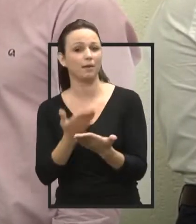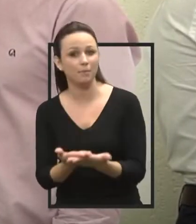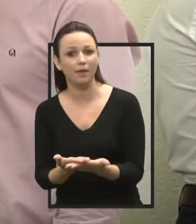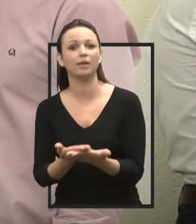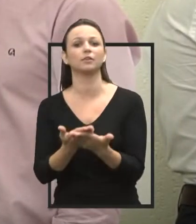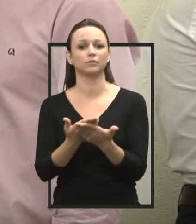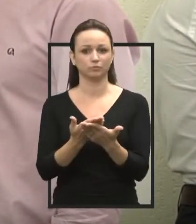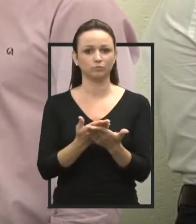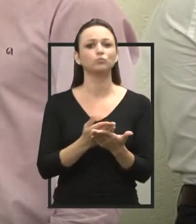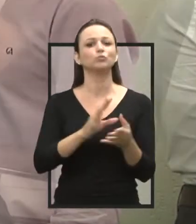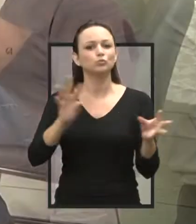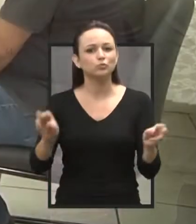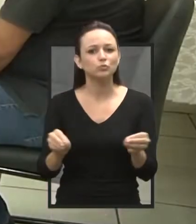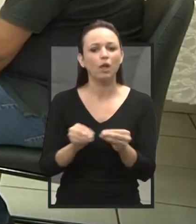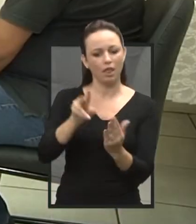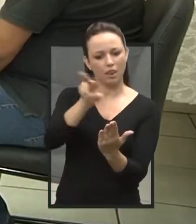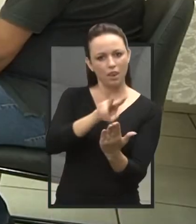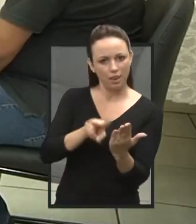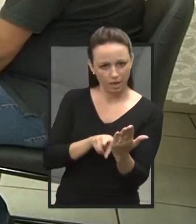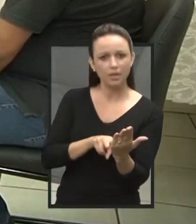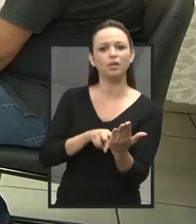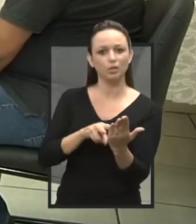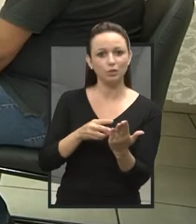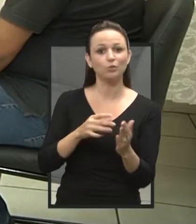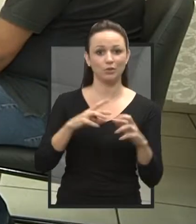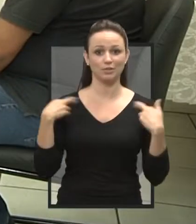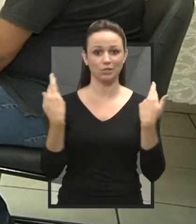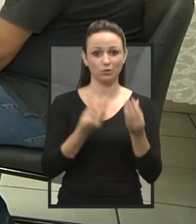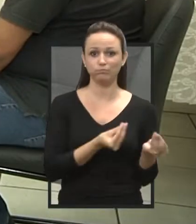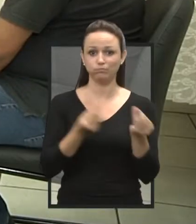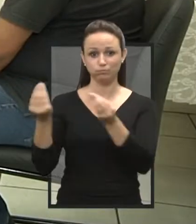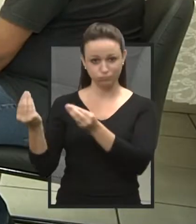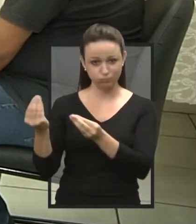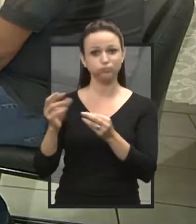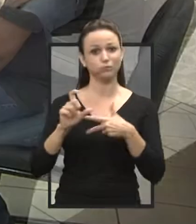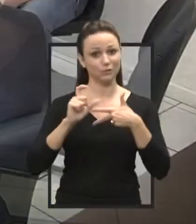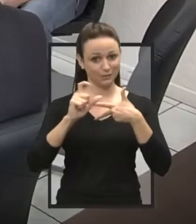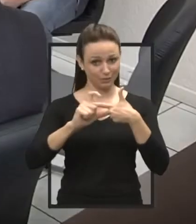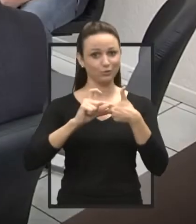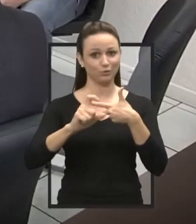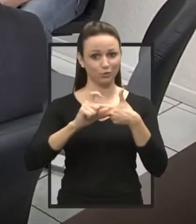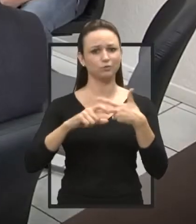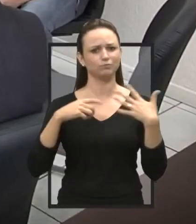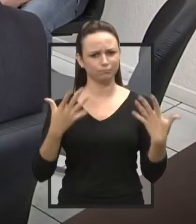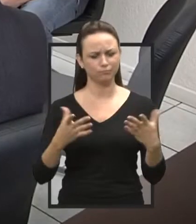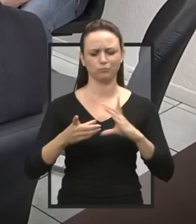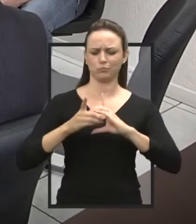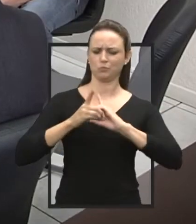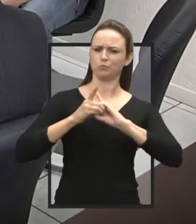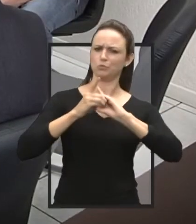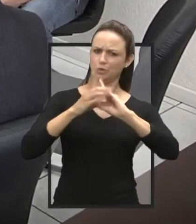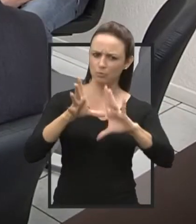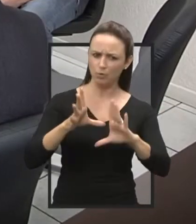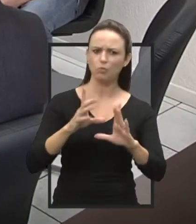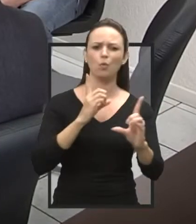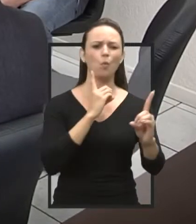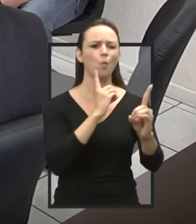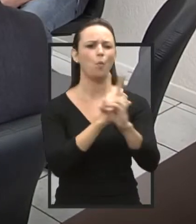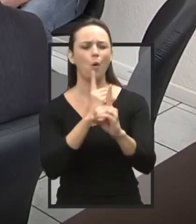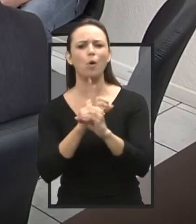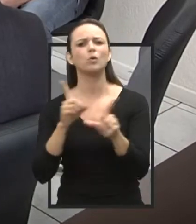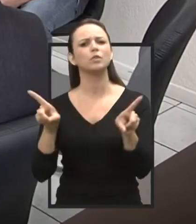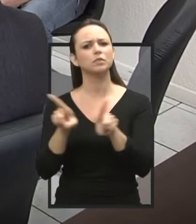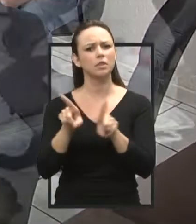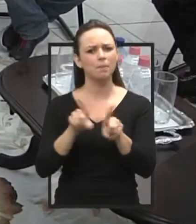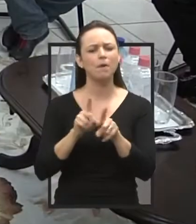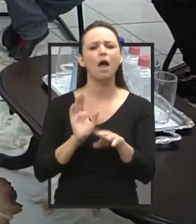foram lidos nas sessões e encaminhados ao Poder Executivo. De forma democrática, os encontros também ajudaram